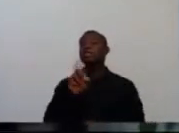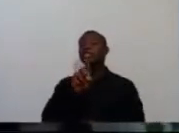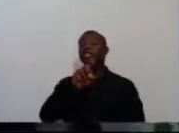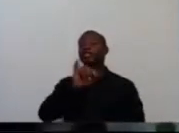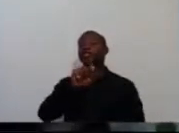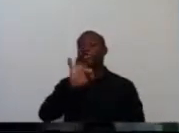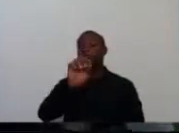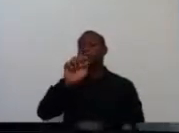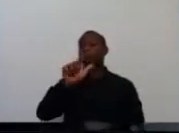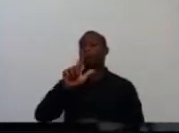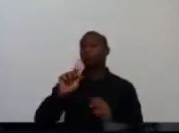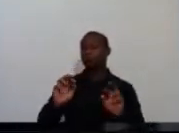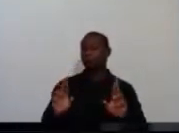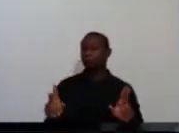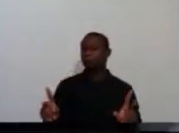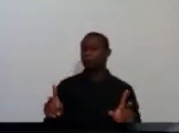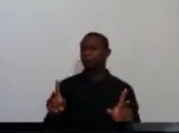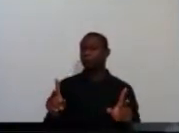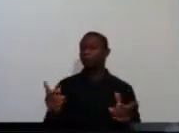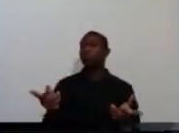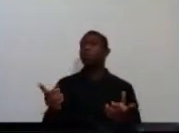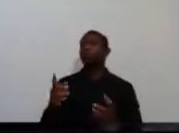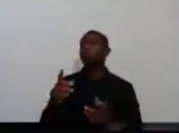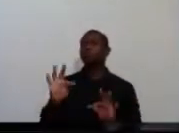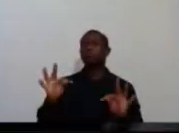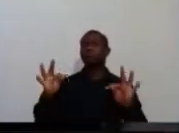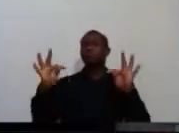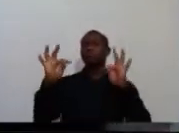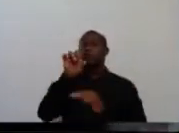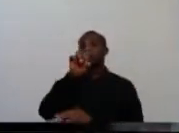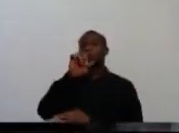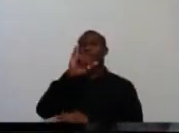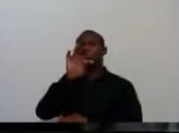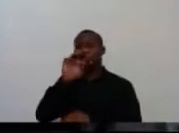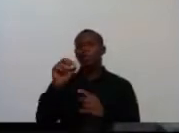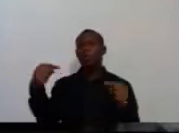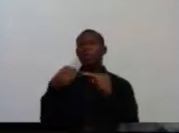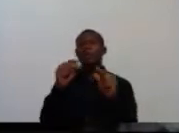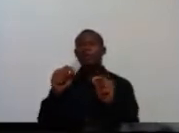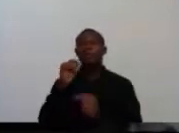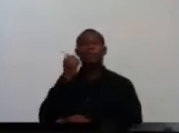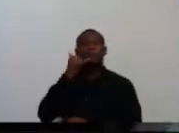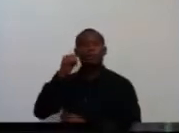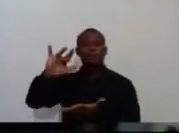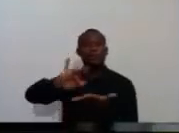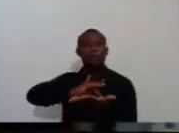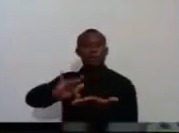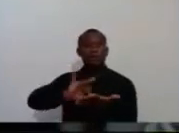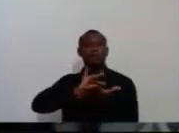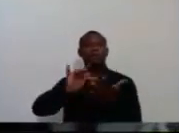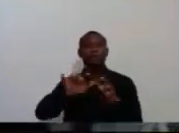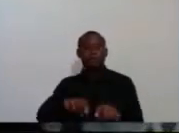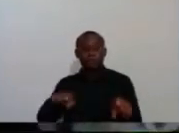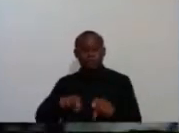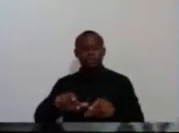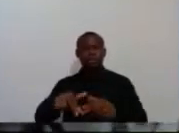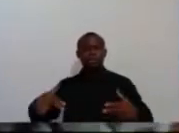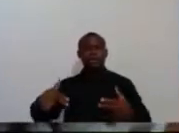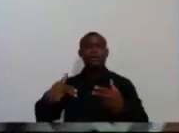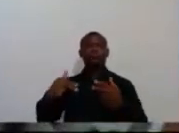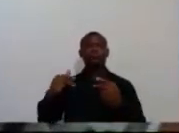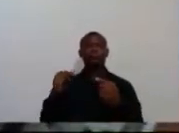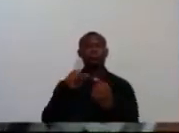o computador, entra o celular, entra toda essa parte digital da nossa vida,